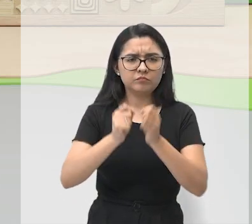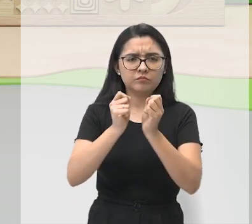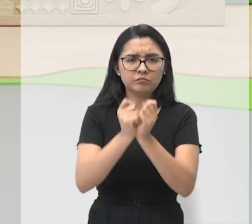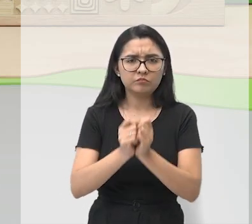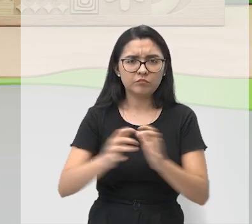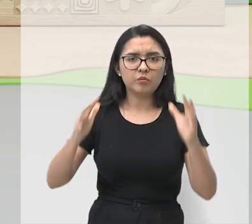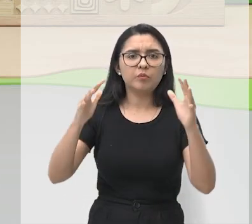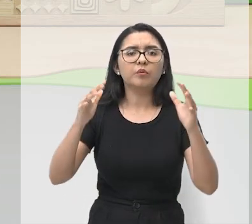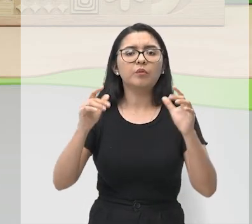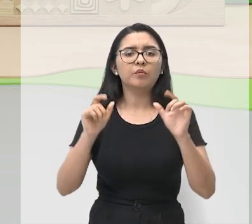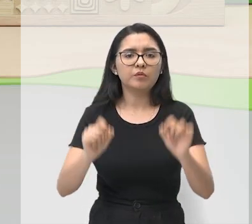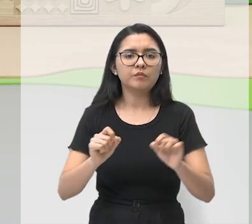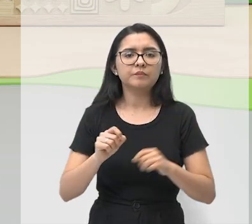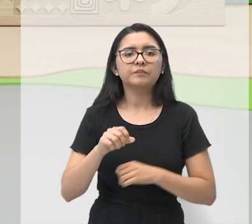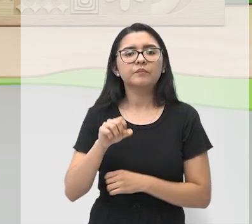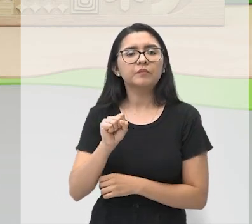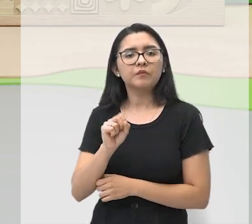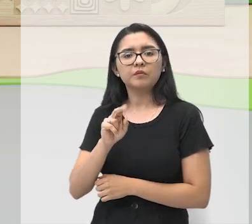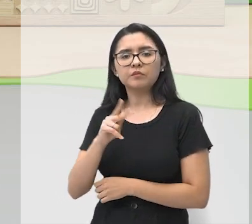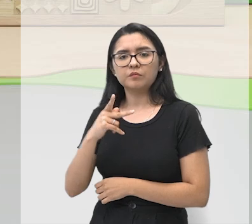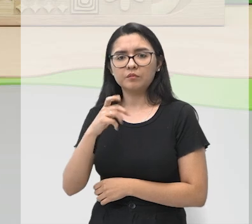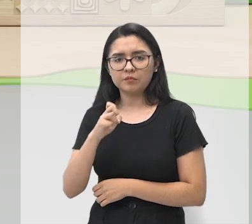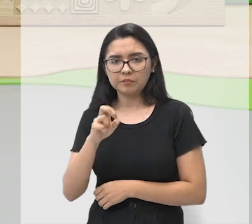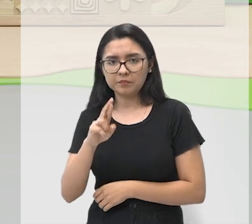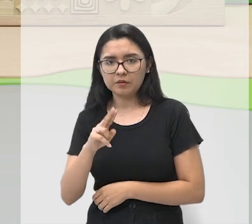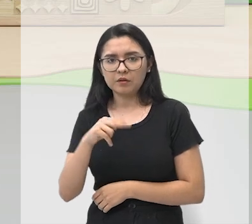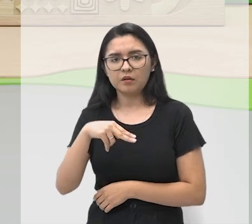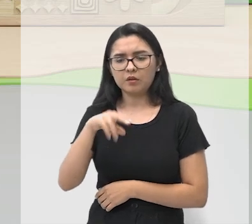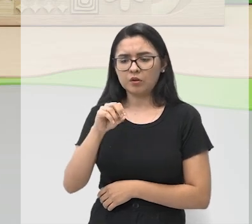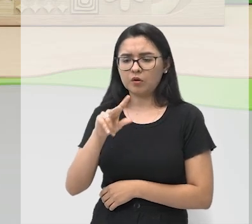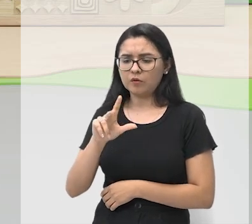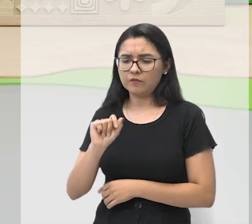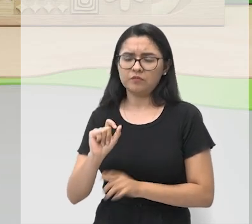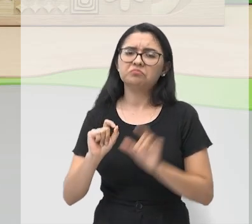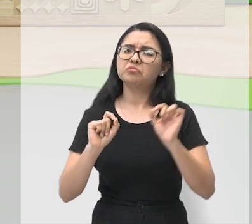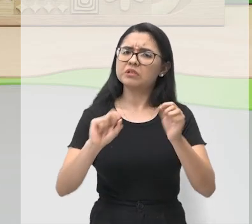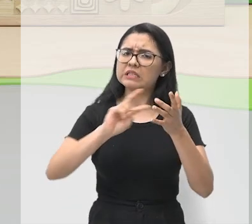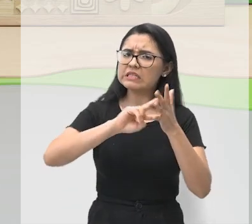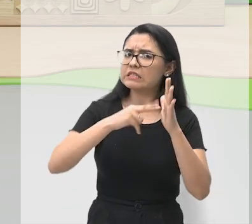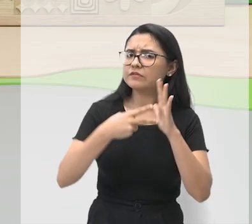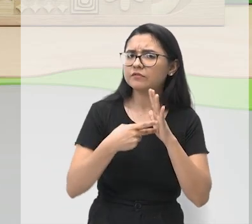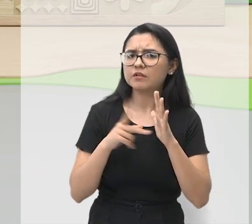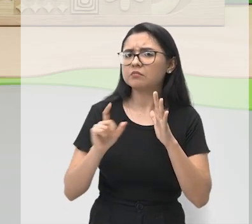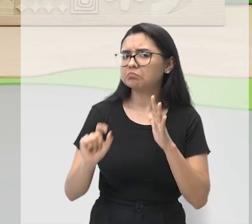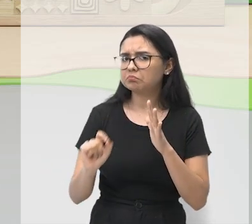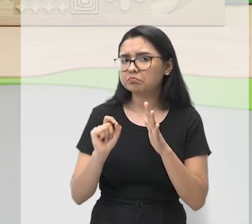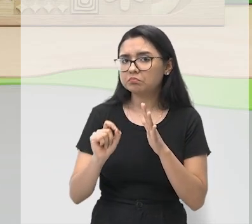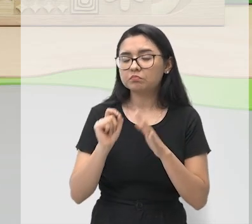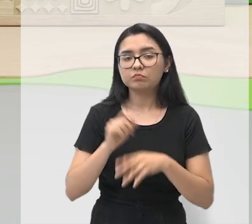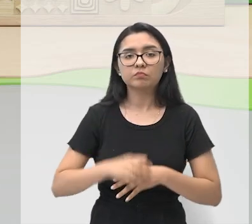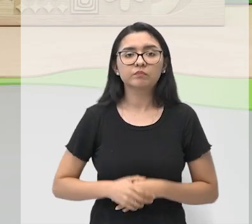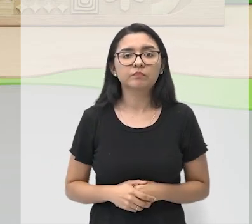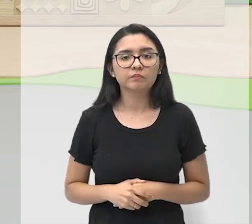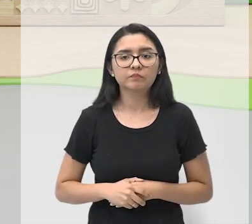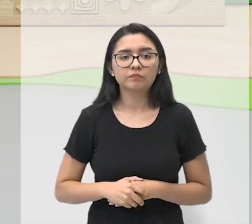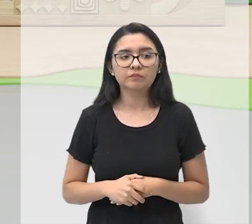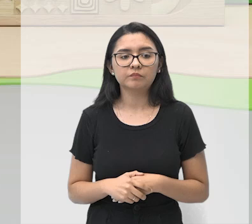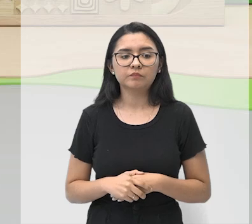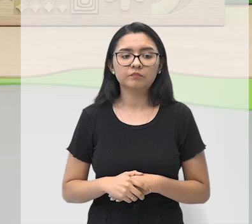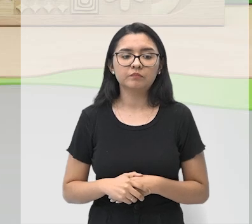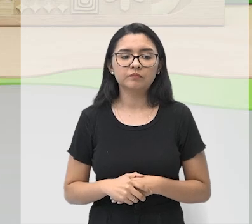uma supernova. Professora, supernova, o que é uma supernova,